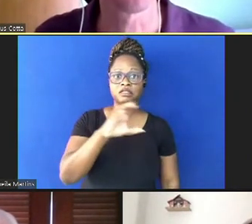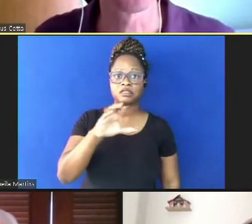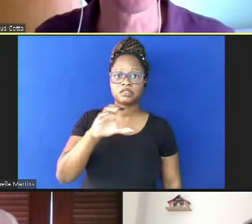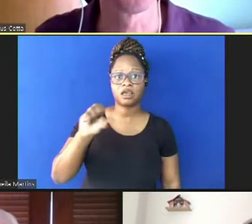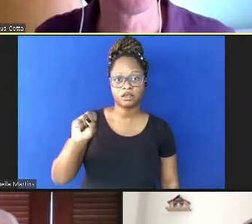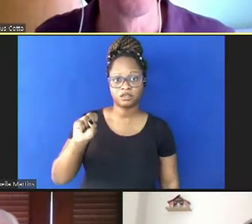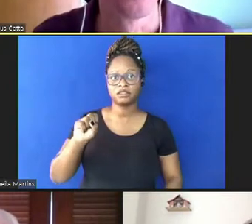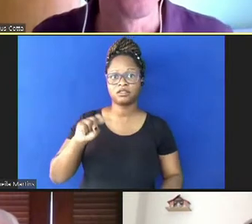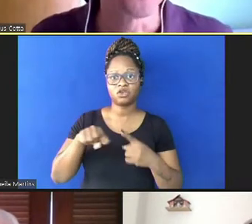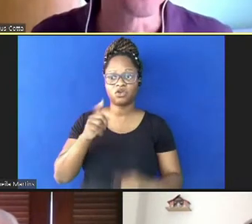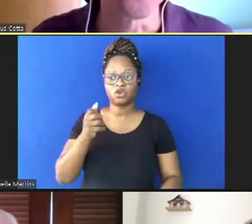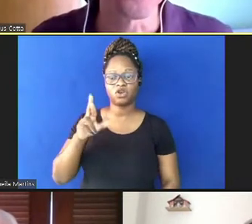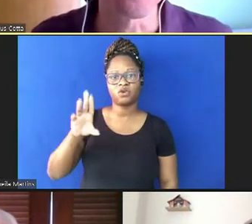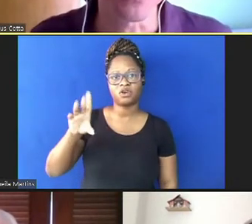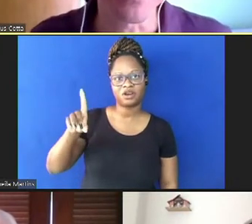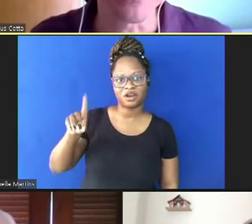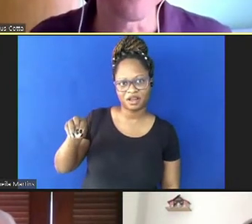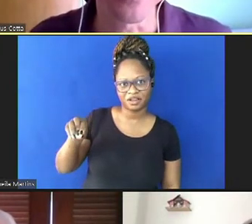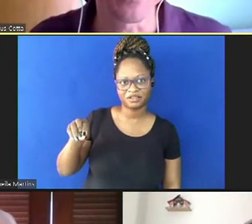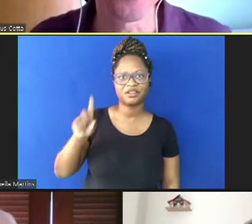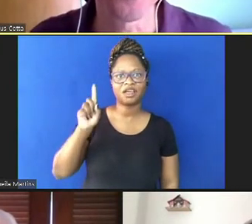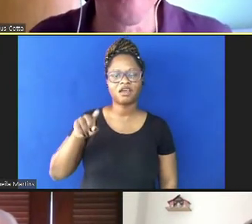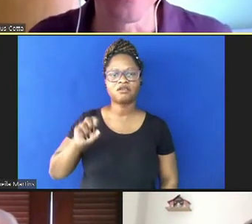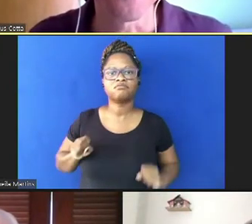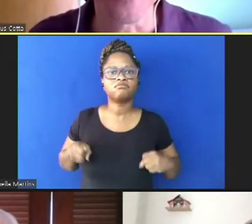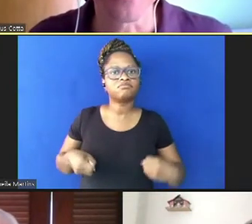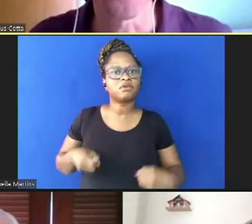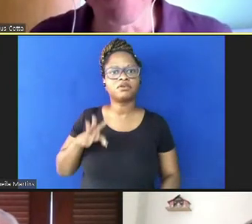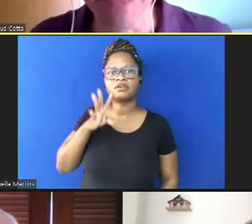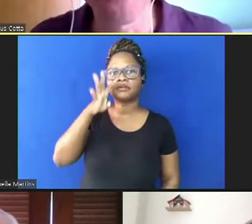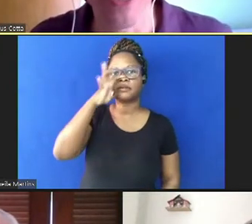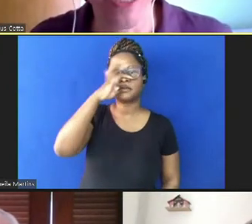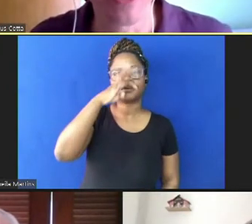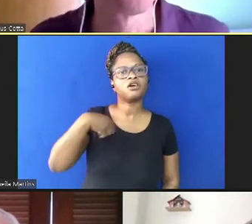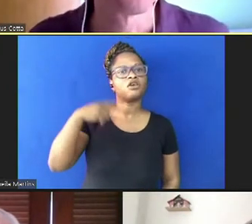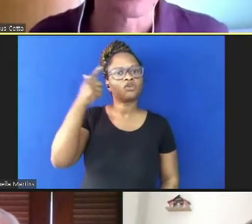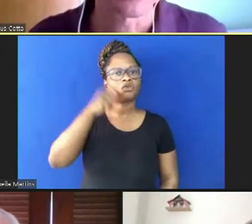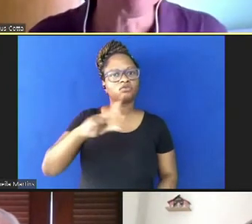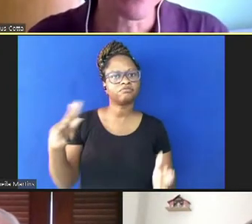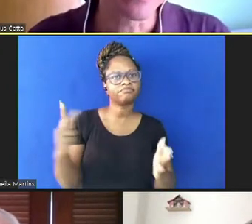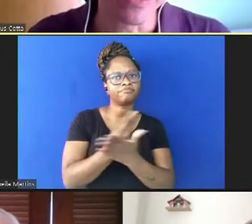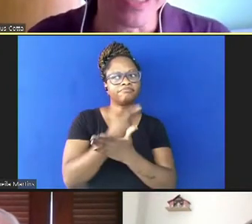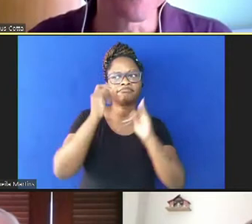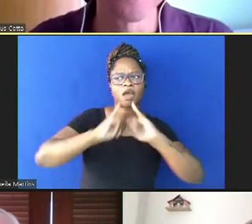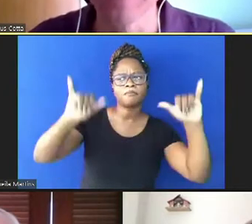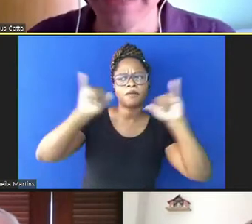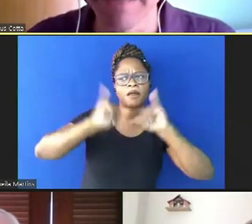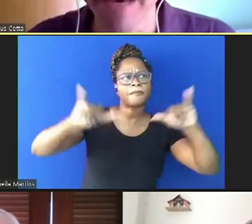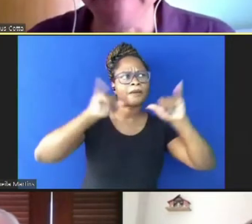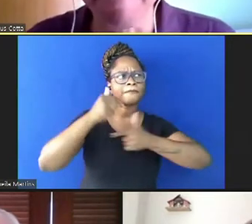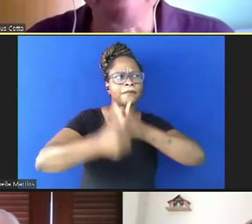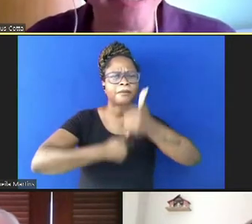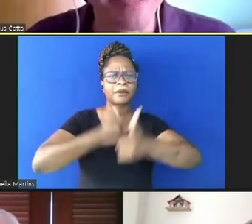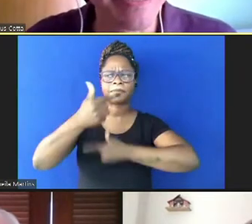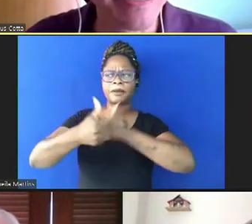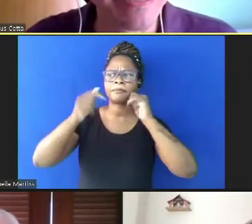né, com todo o esforço para que esse evento, de fato, fosse bem divulgado e bem trabalhado.